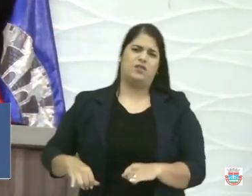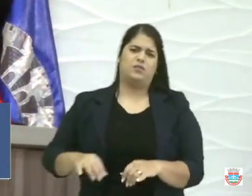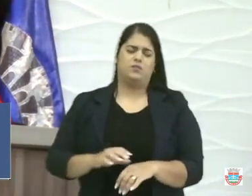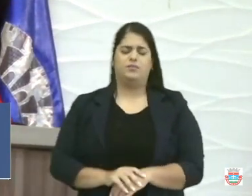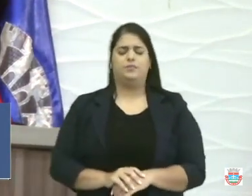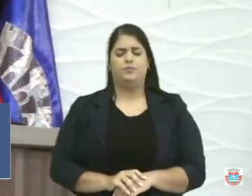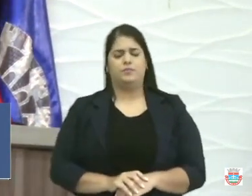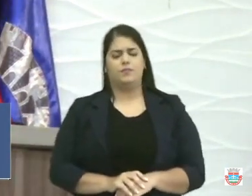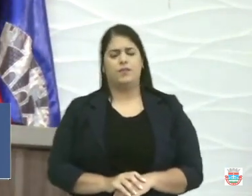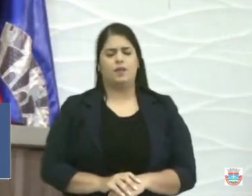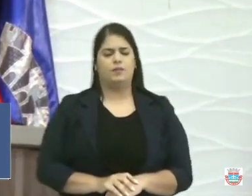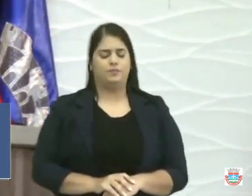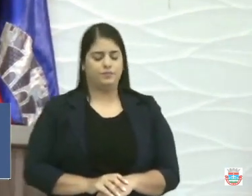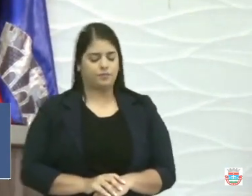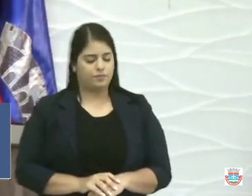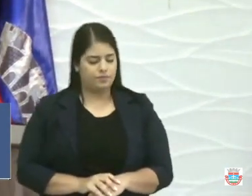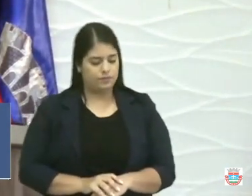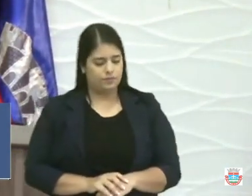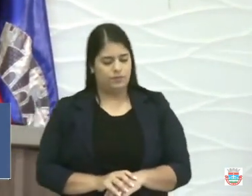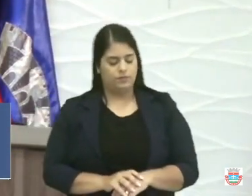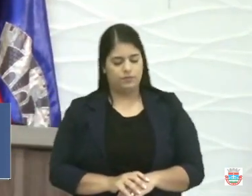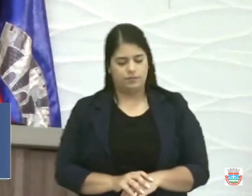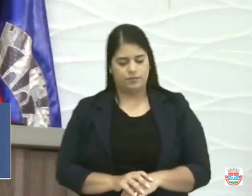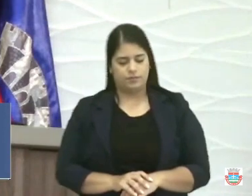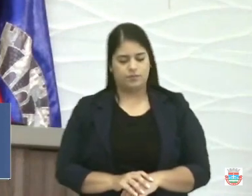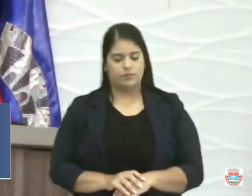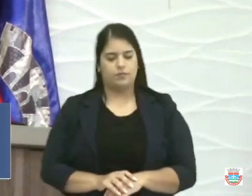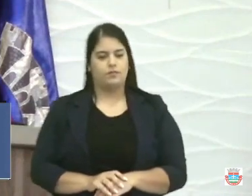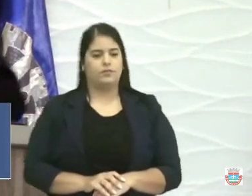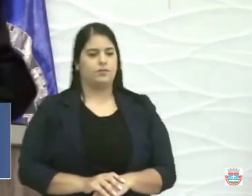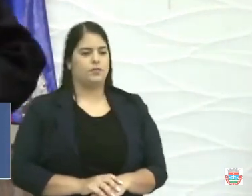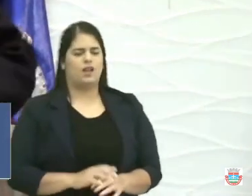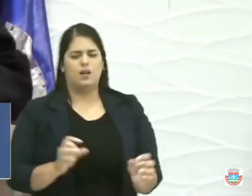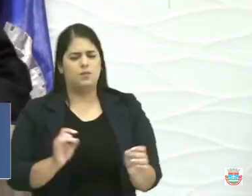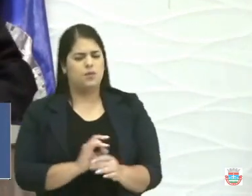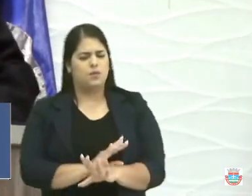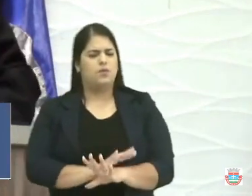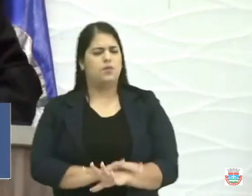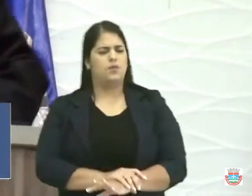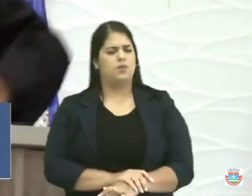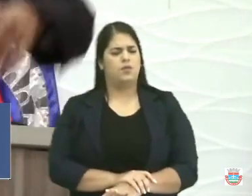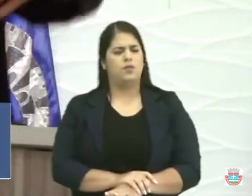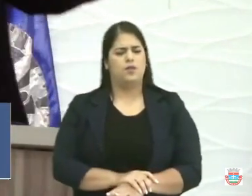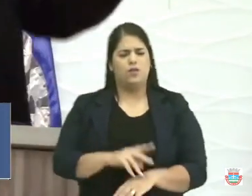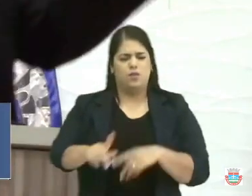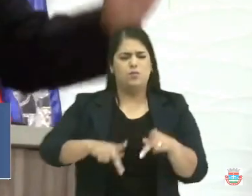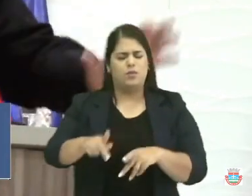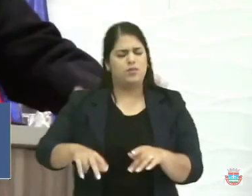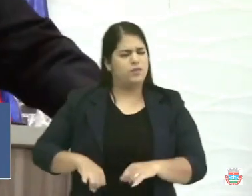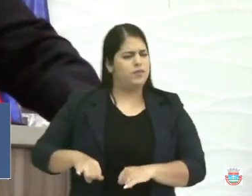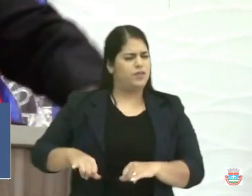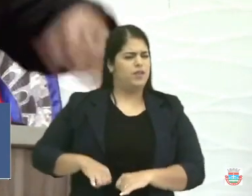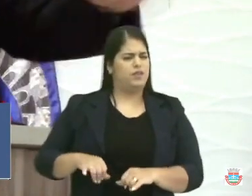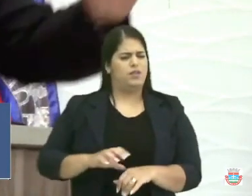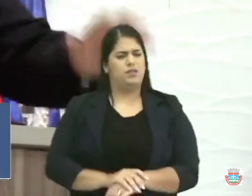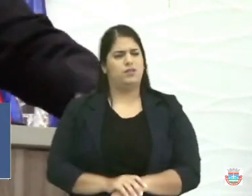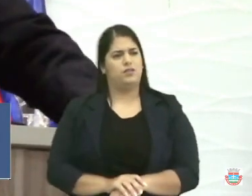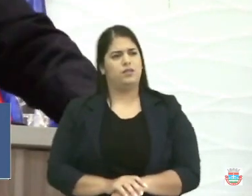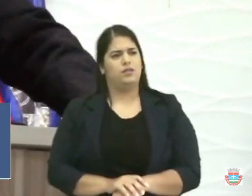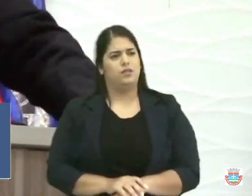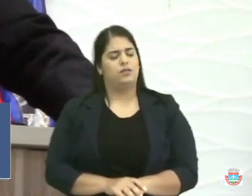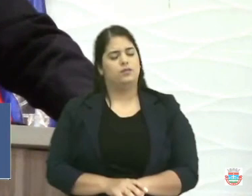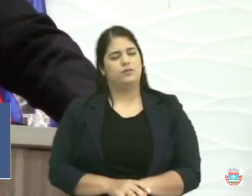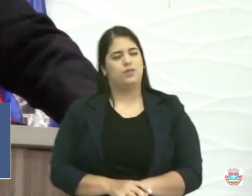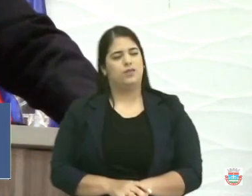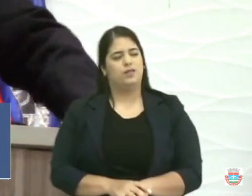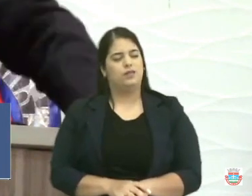de escravidão já passou, rapaz. Passou. Quero ver o povo discar, velho. Agora, vá lá os beijos que queira votar. E é